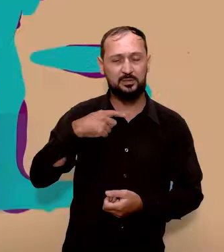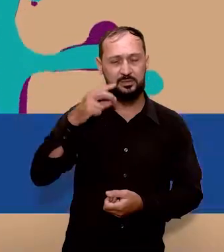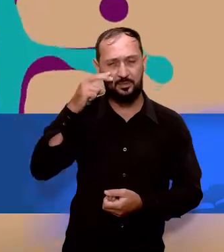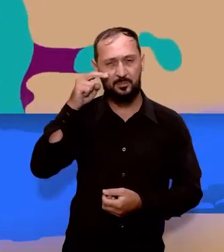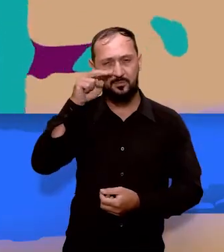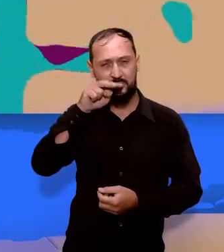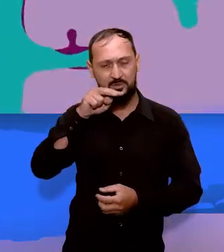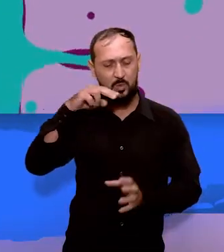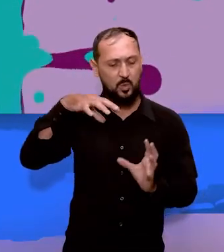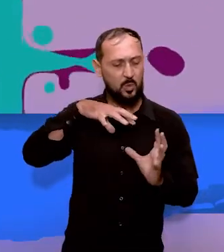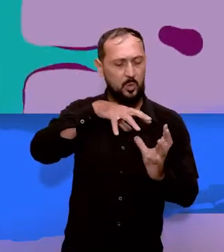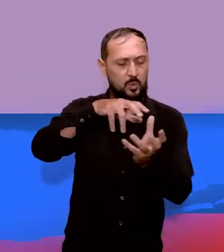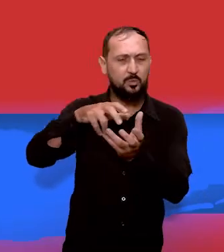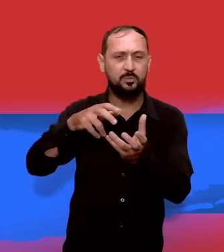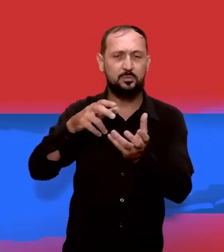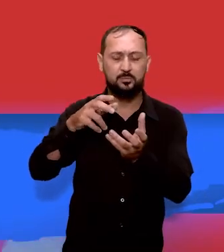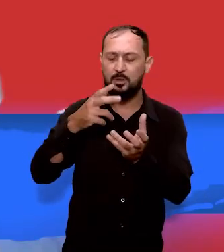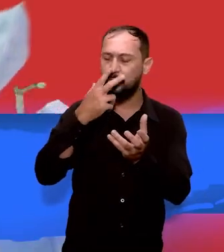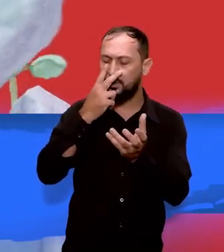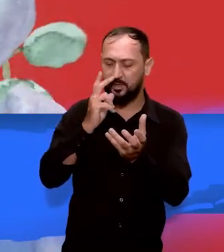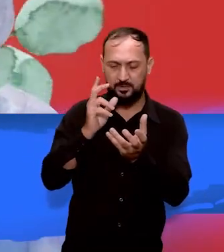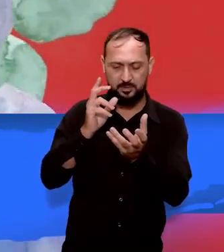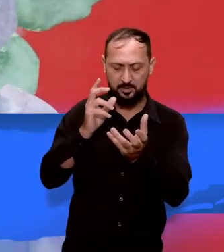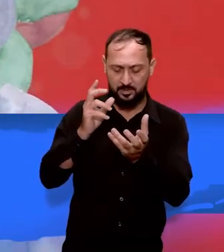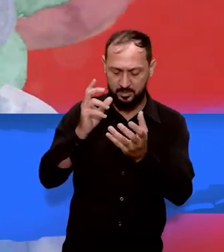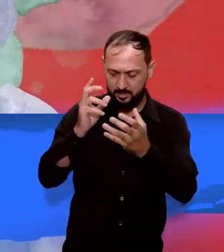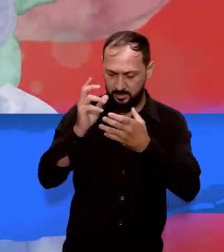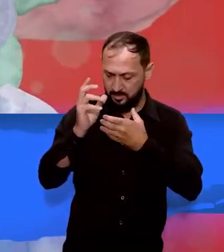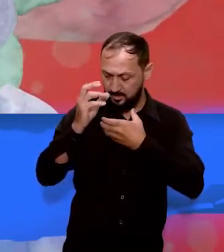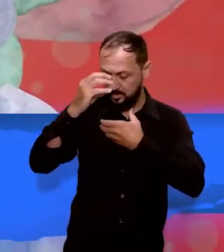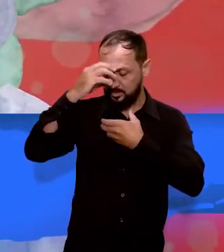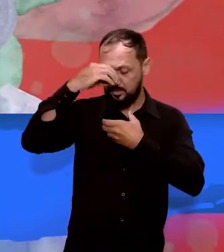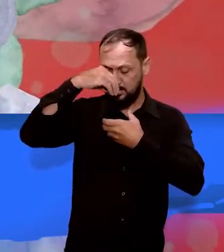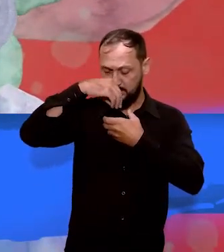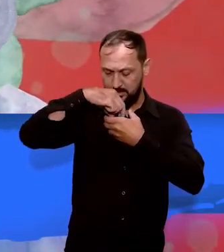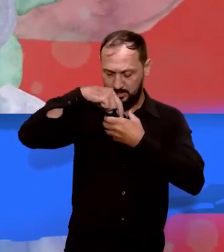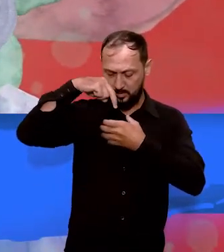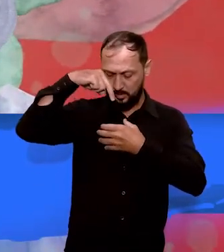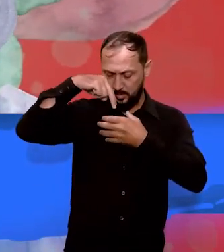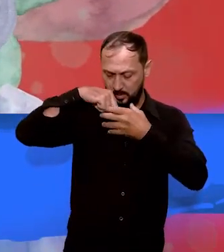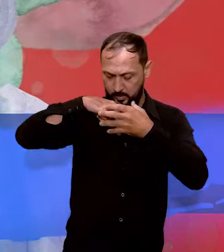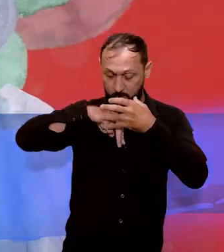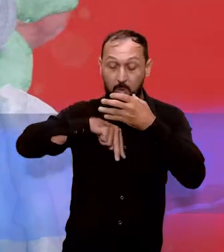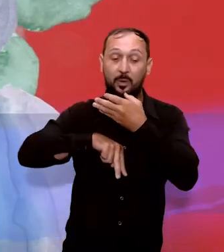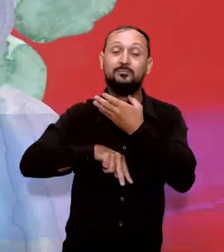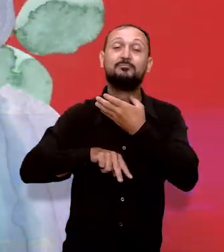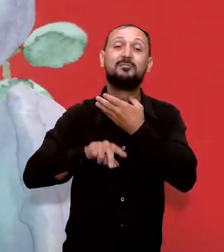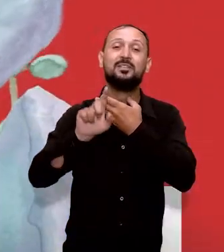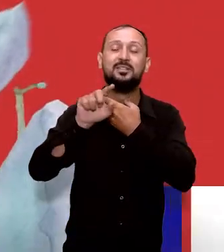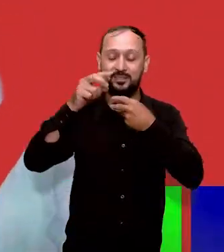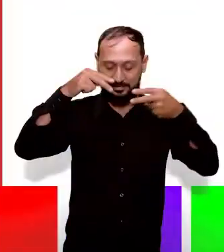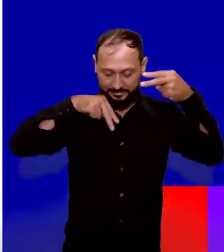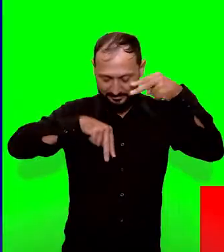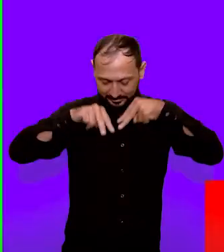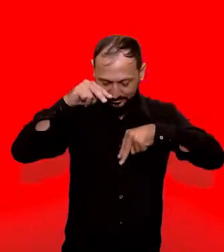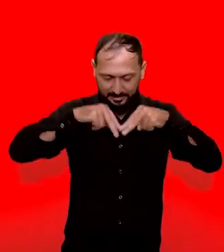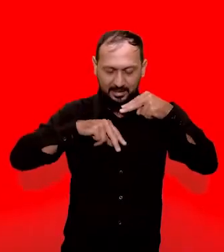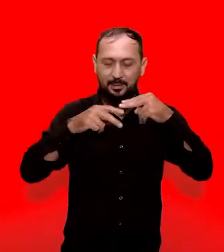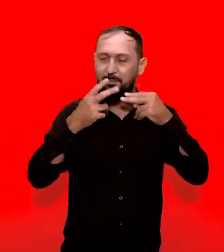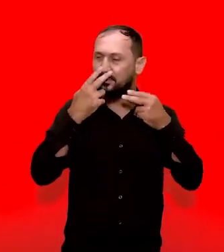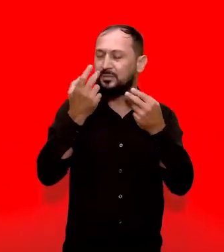Lúcia Barbosa tem um olhar para o mundo e ao mesmo tempo para dentro dela. E isso é que faz do